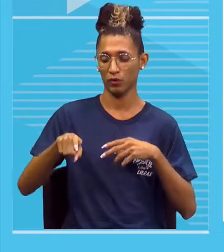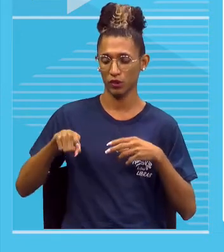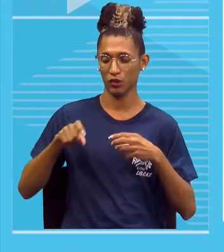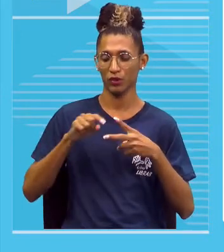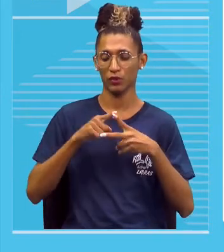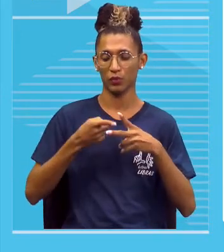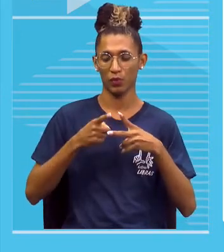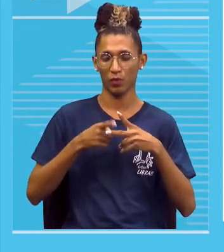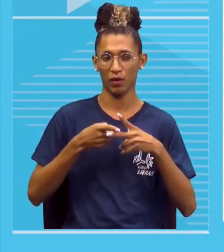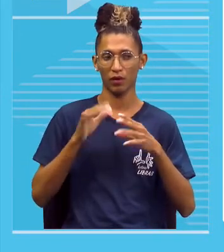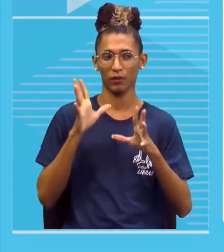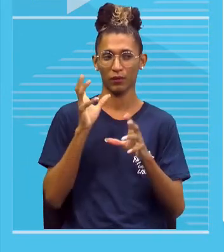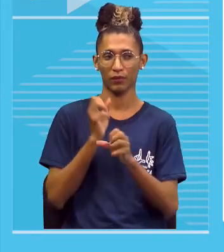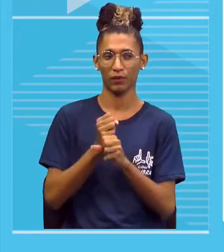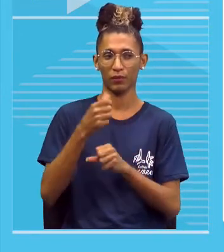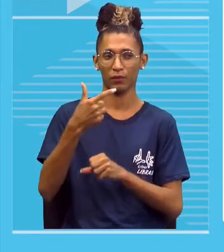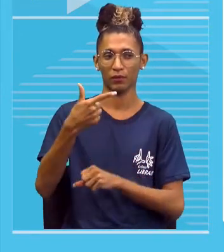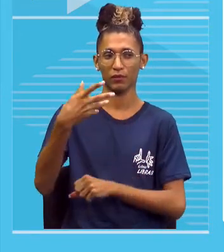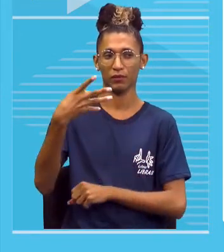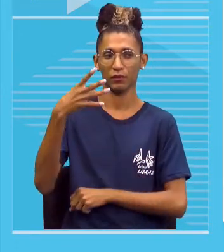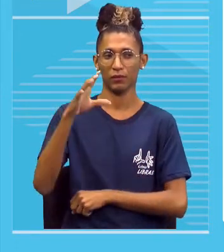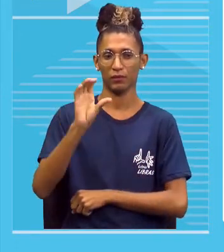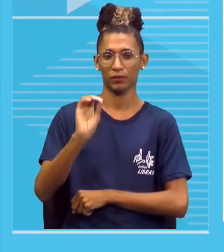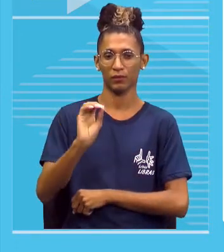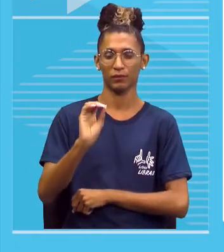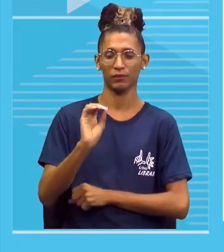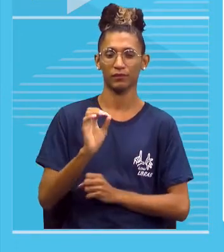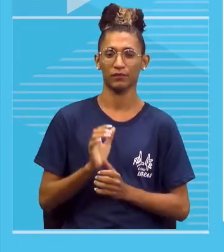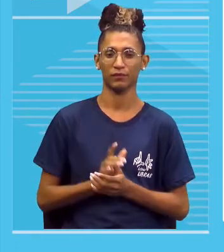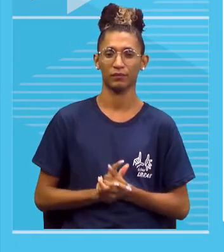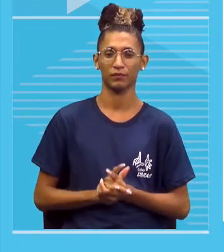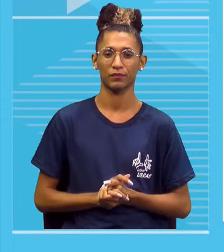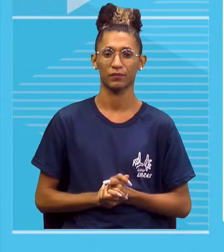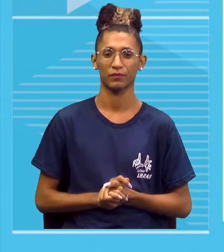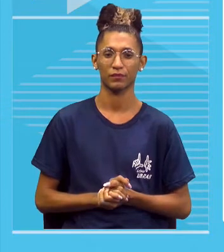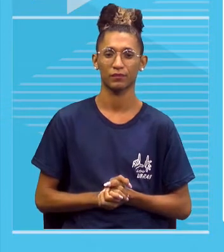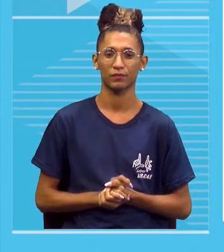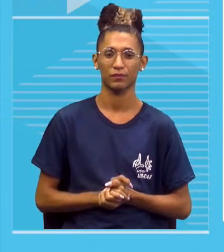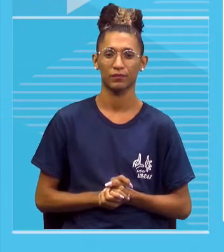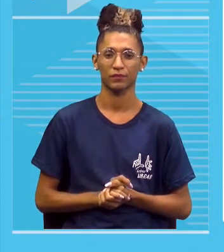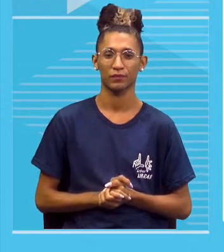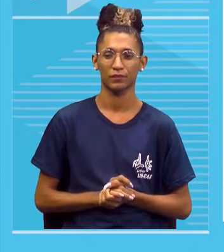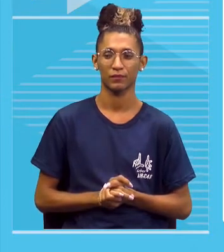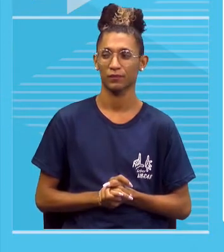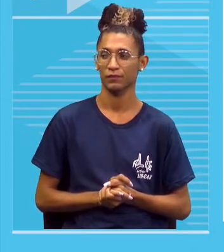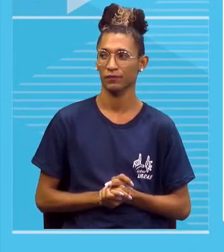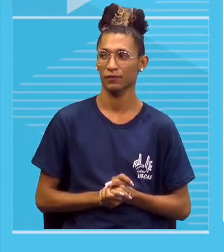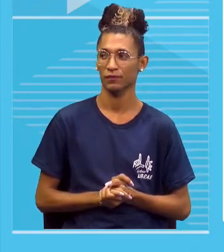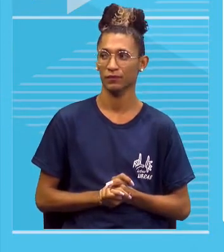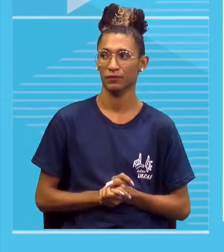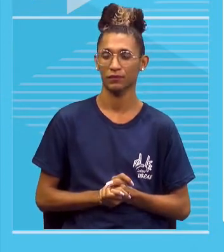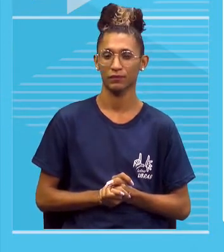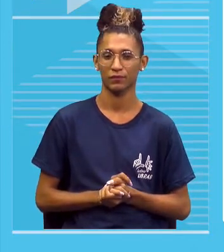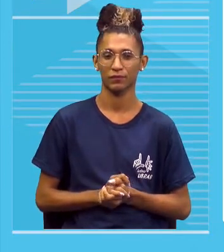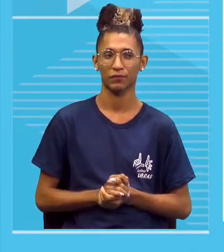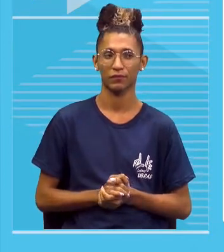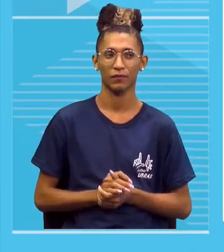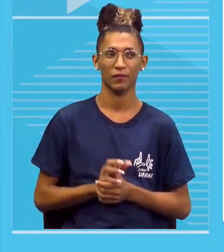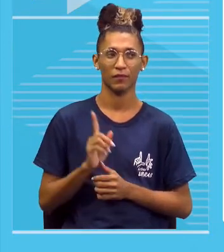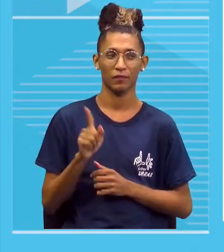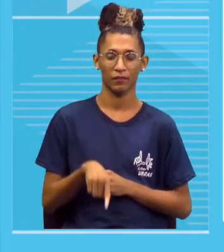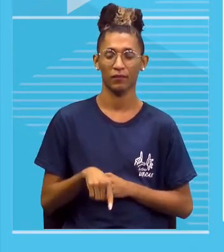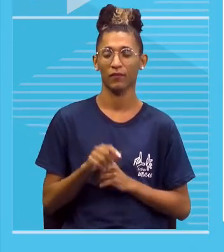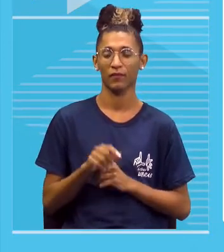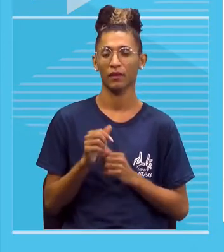X é 240 tá o meu x é igual a 240 que é o